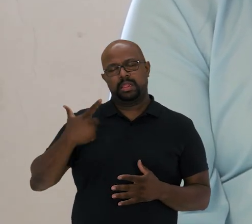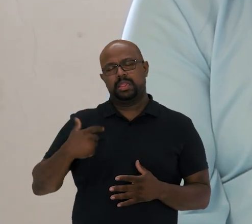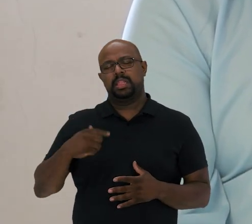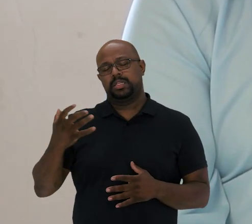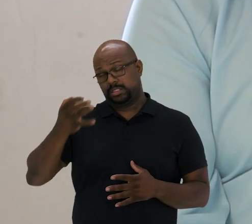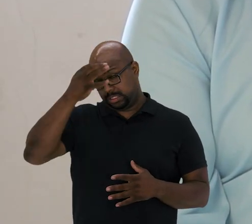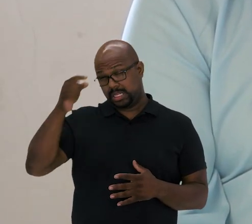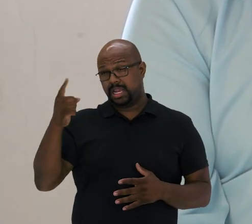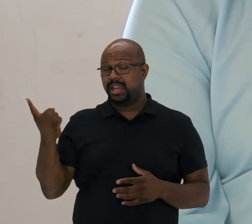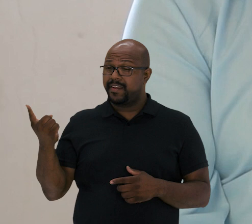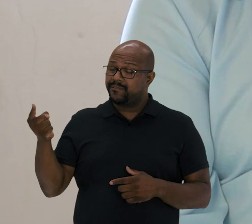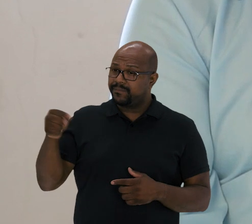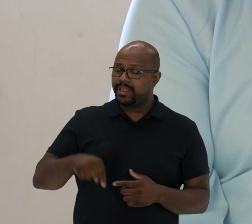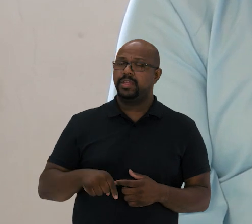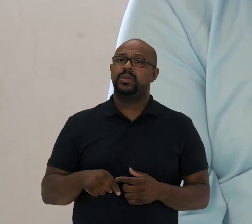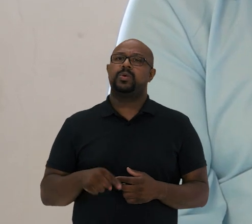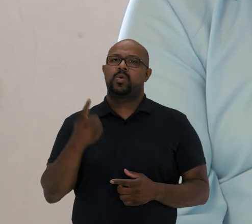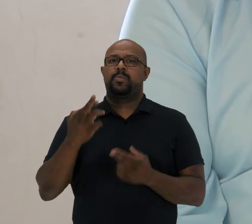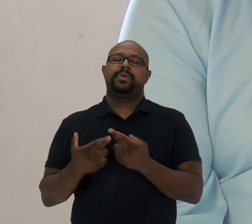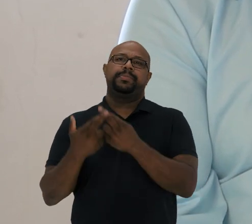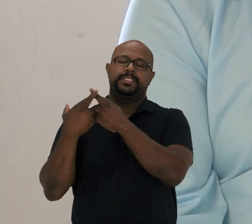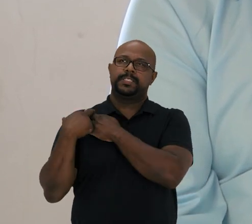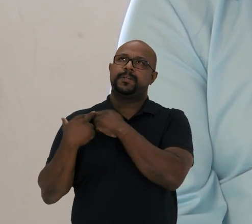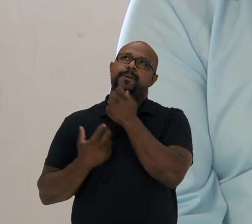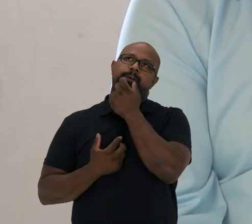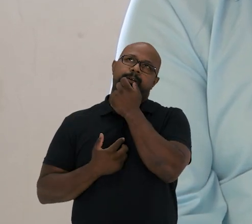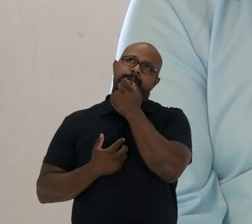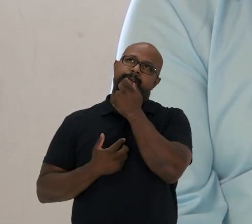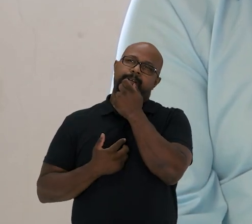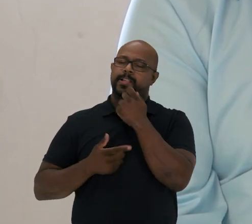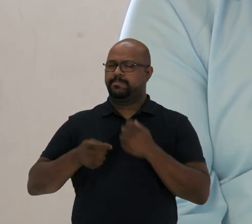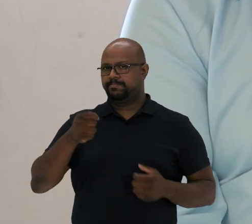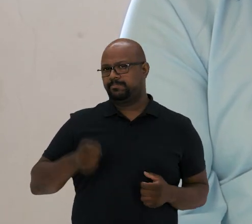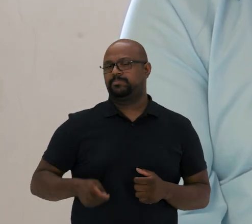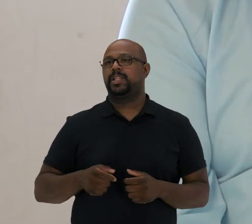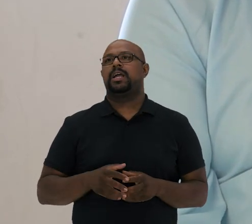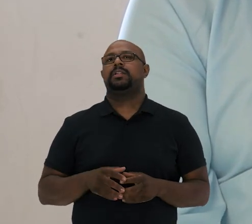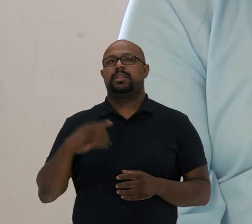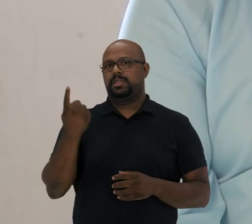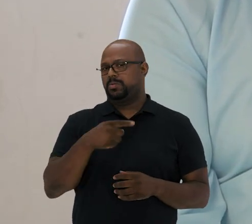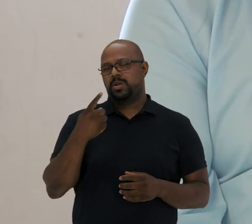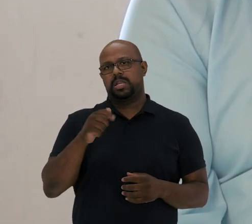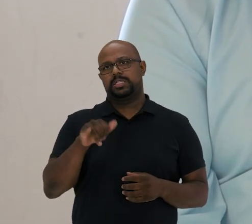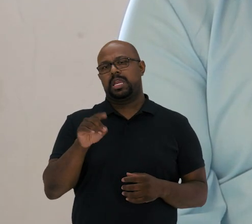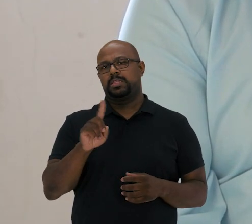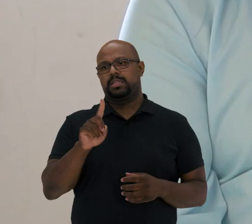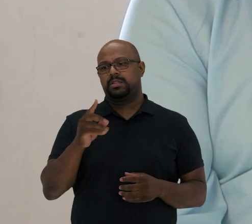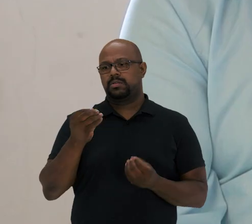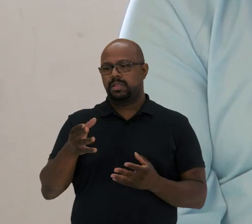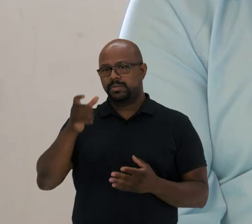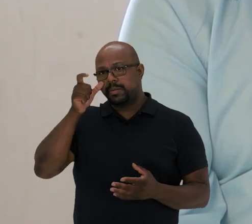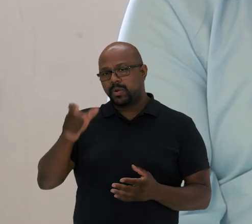né? Ele veio com uma missão muito determinada, que nós ainda não